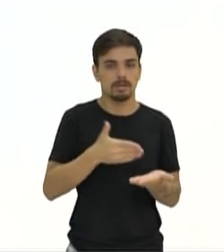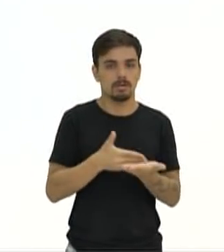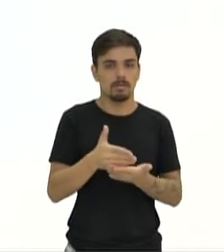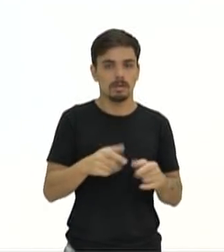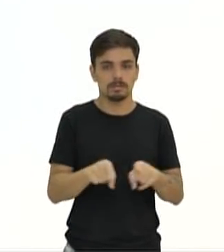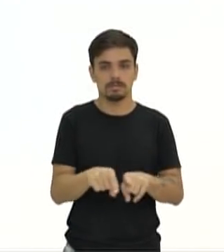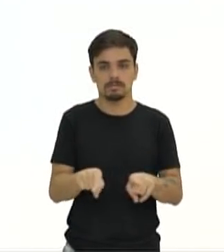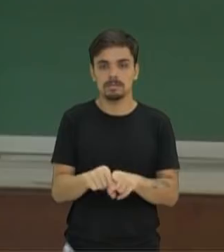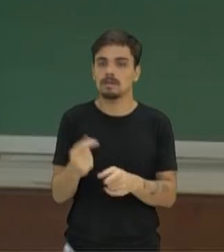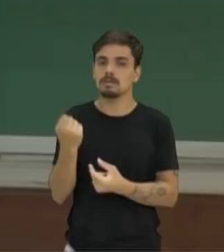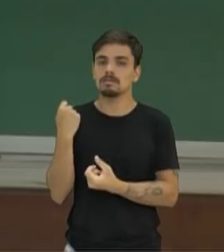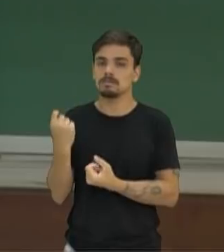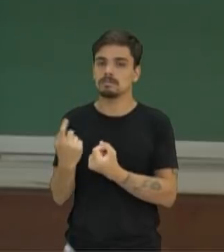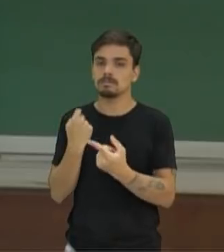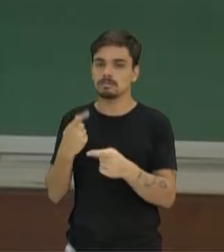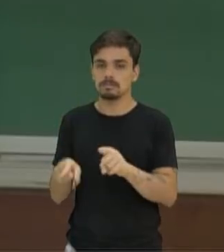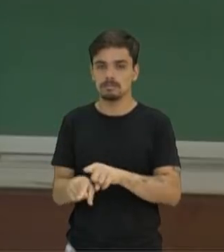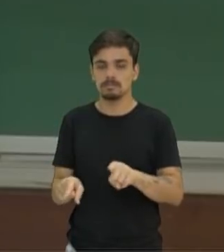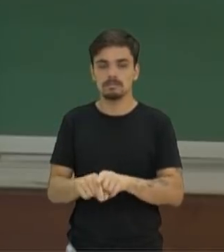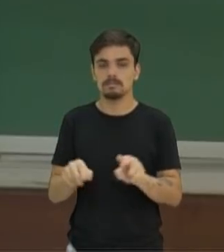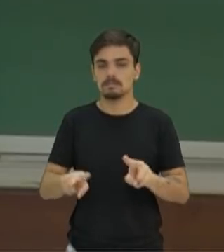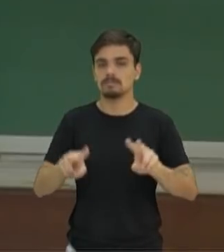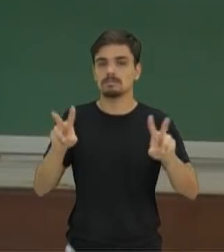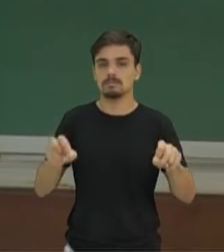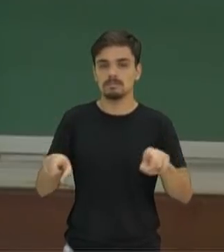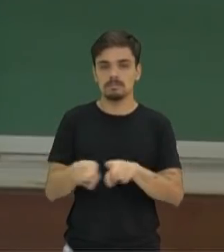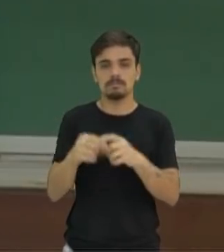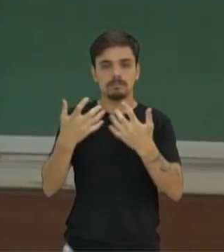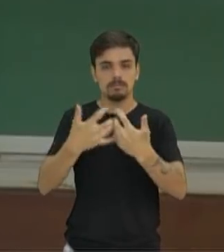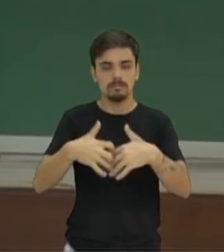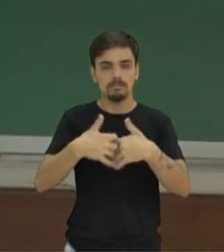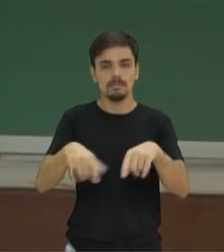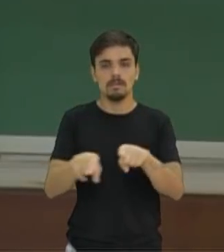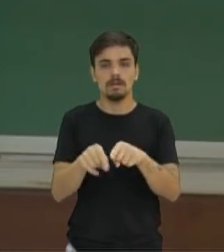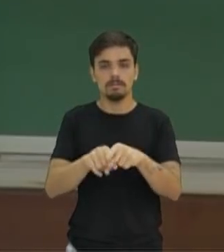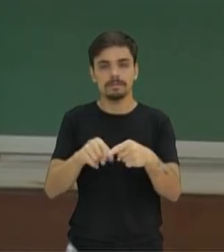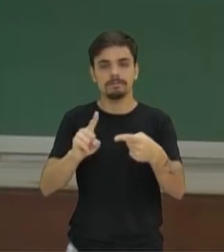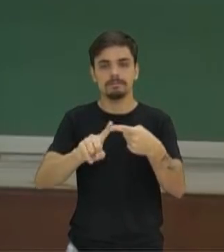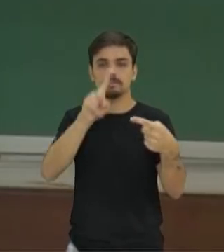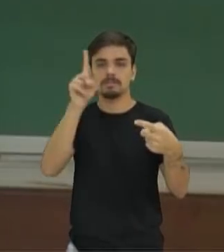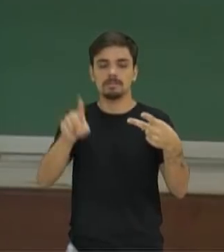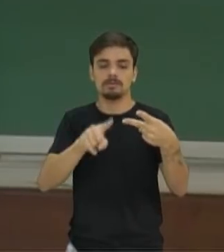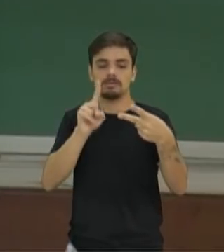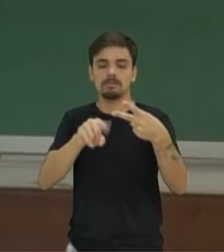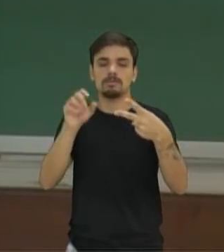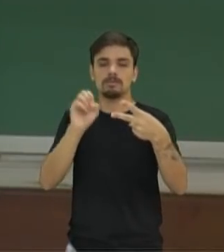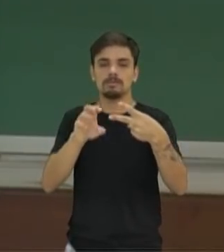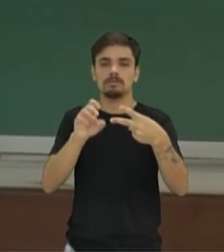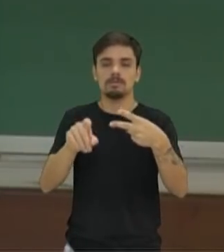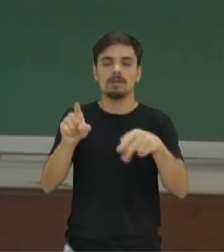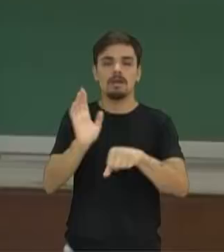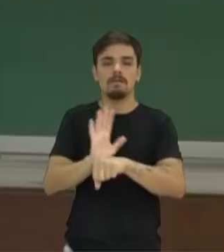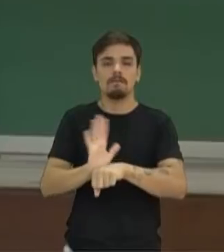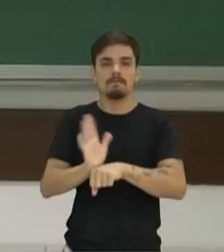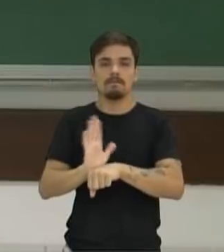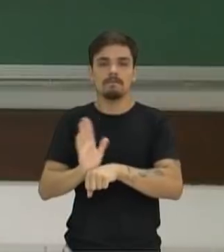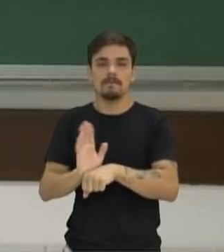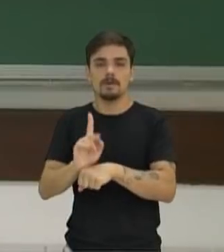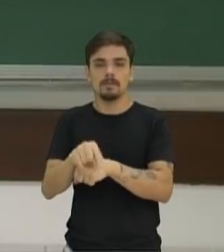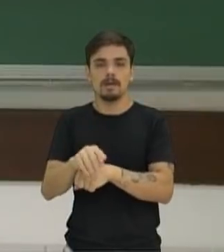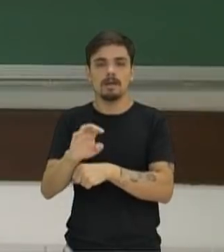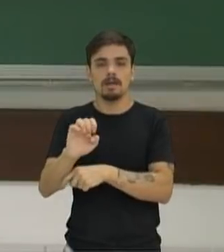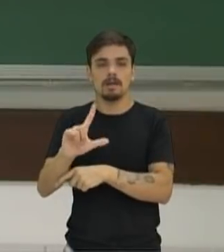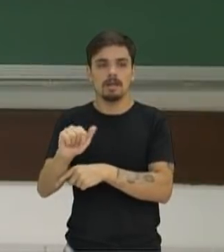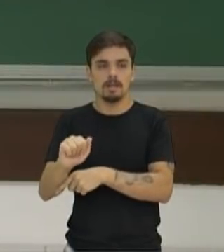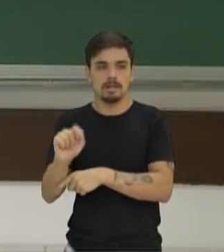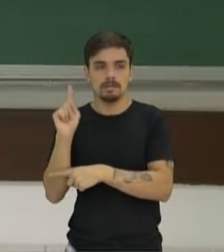ver, em alguns casos, essa inteligência artificial funcionando. Deixo também para vocês um filme chamado Ela.